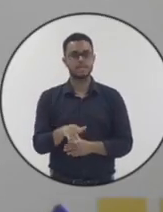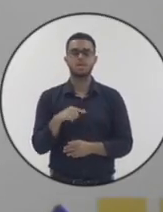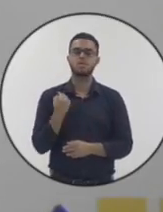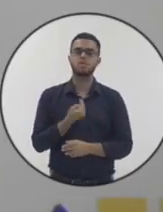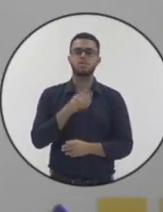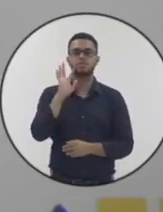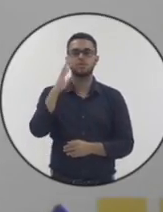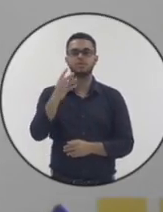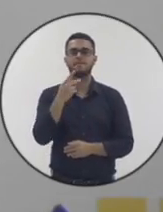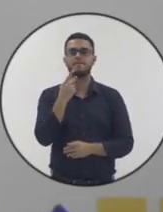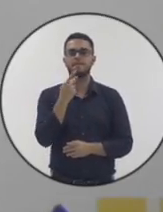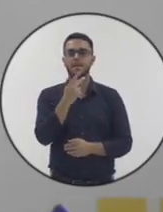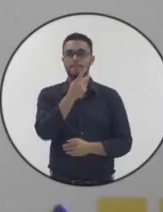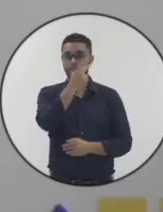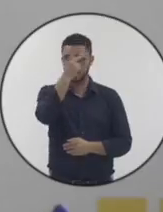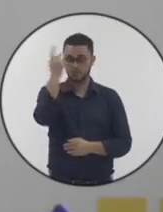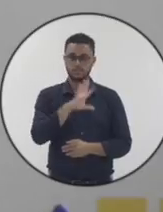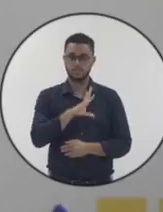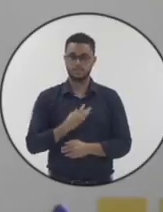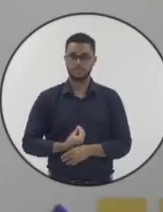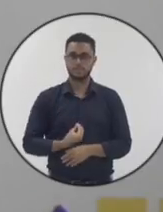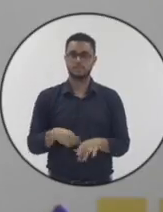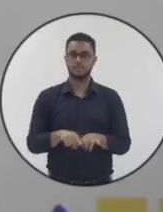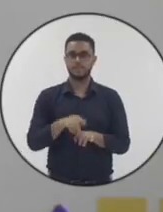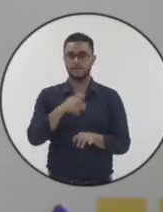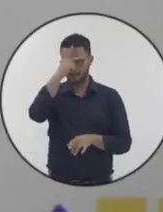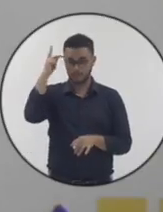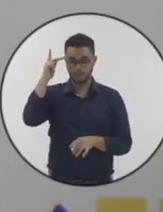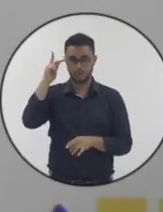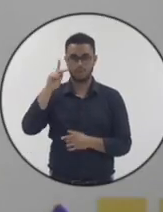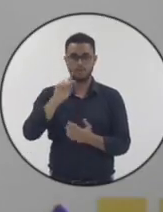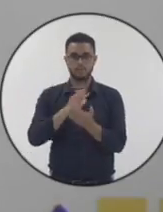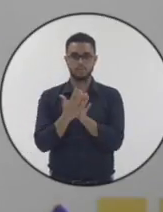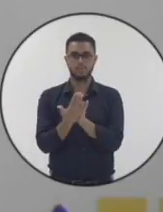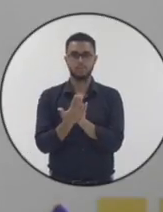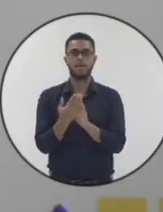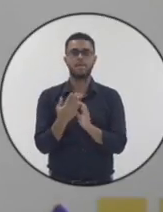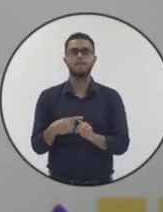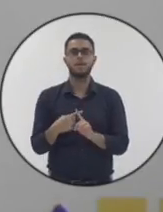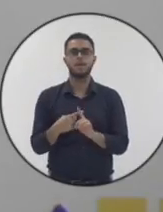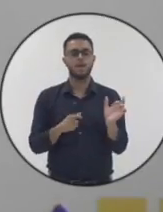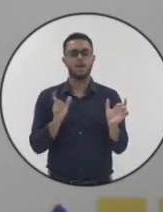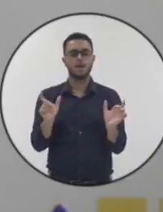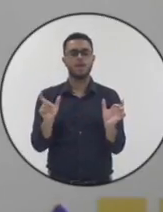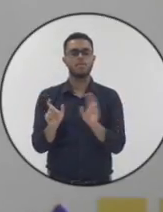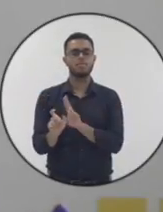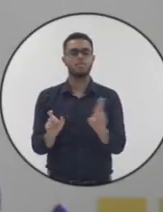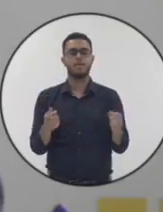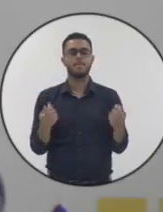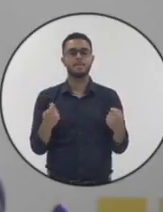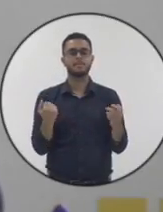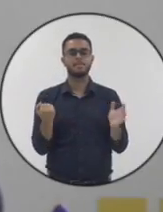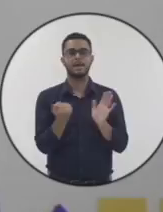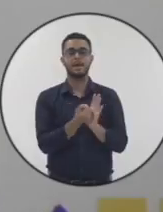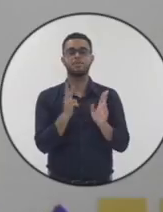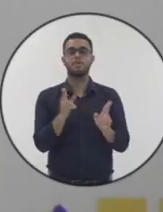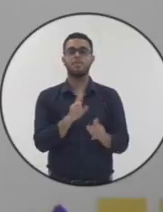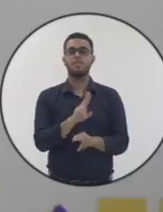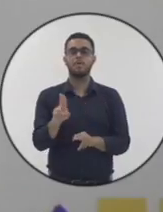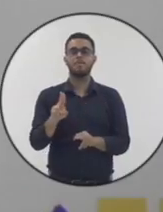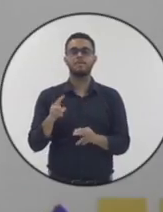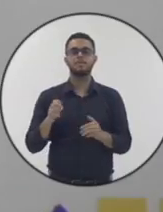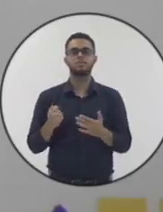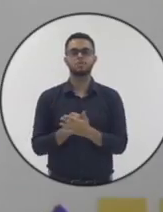resolução fala em pessoas travestis e pessoas transexuais. Esses nomes precisam ser marcados como nomes de luta.